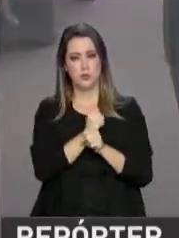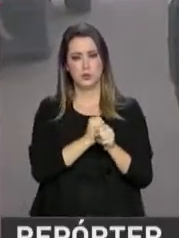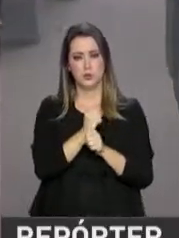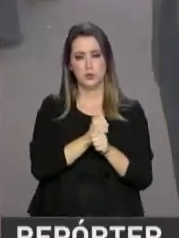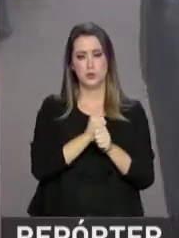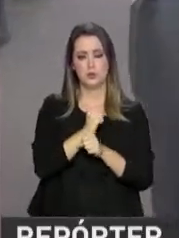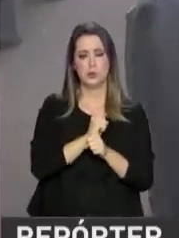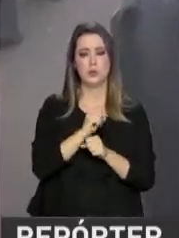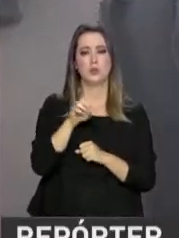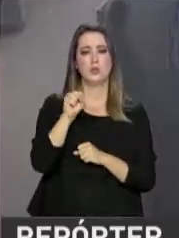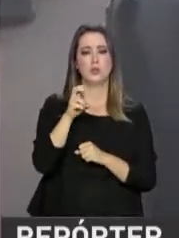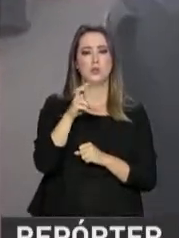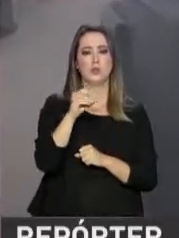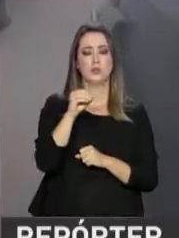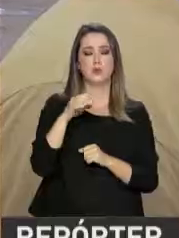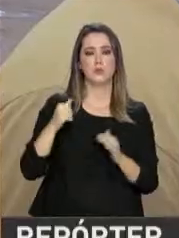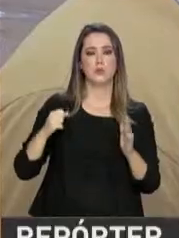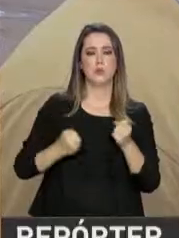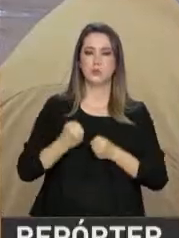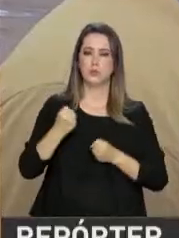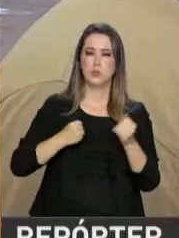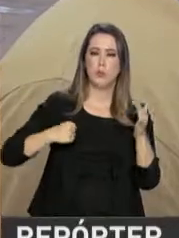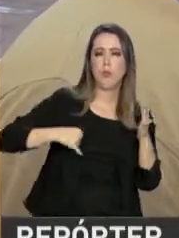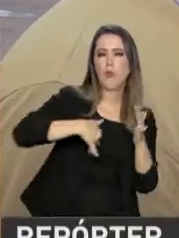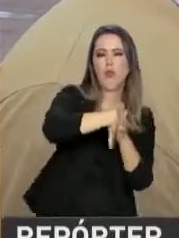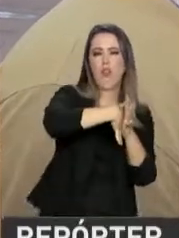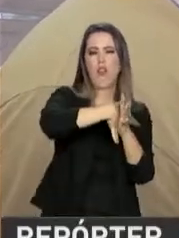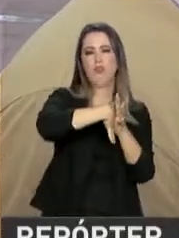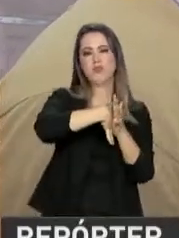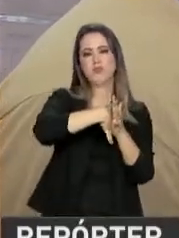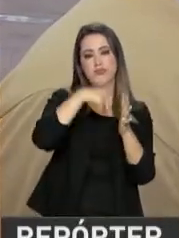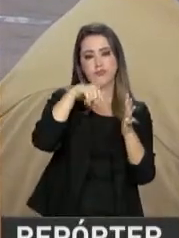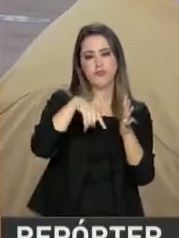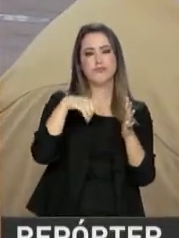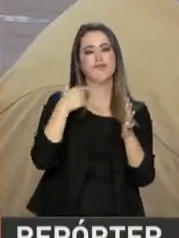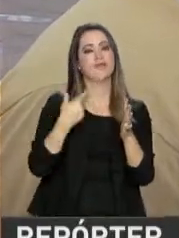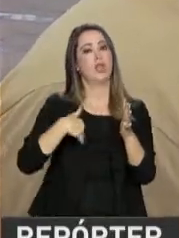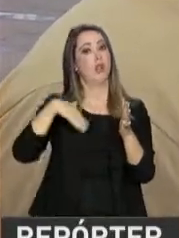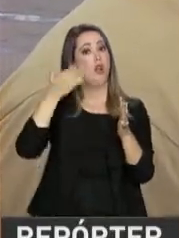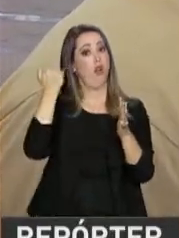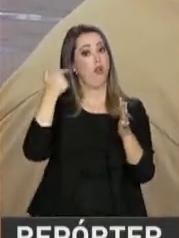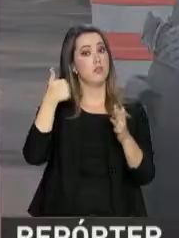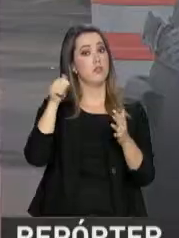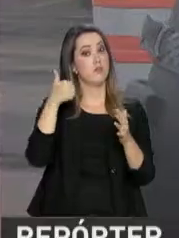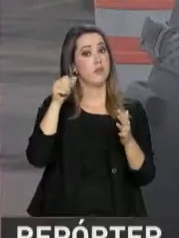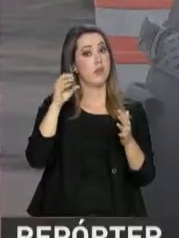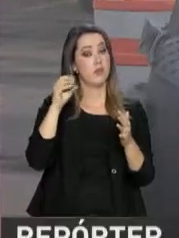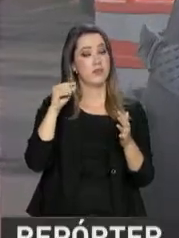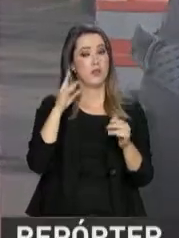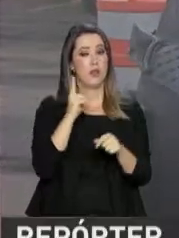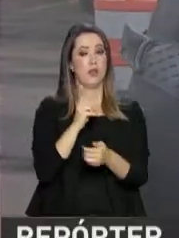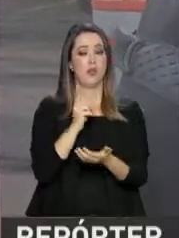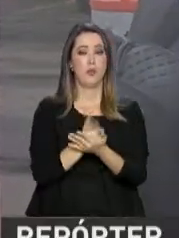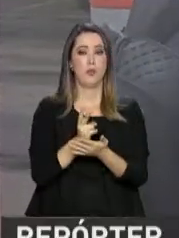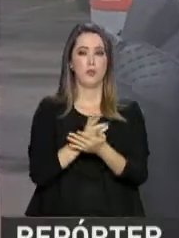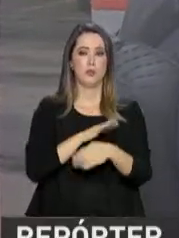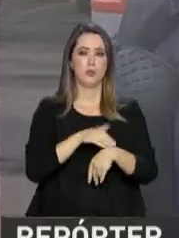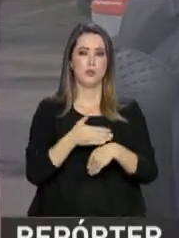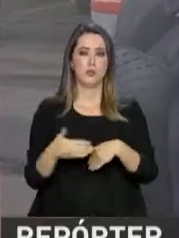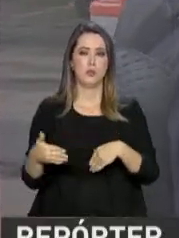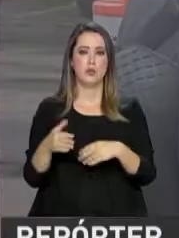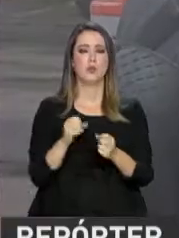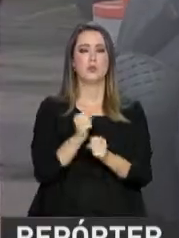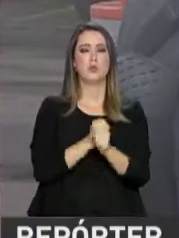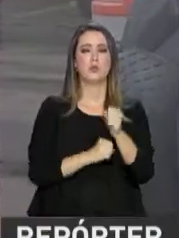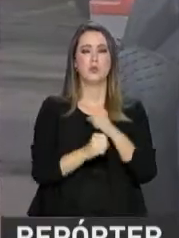registrados cerca de 850 acidentes nessas estradas contra mais de 1.100 no mesmo feriado do ano passado o